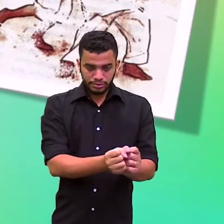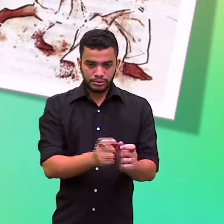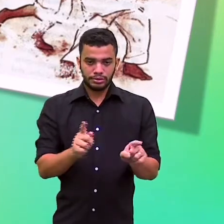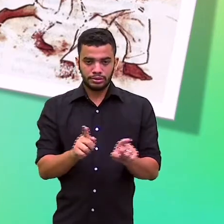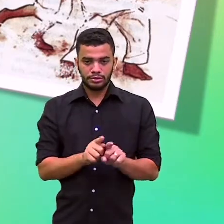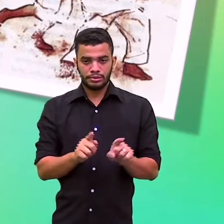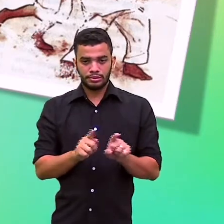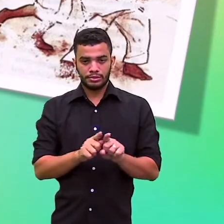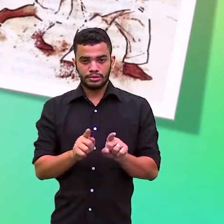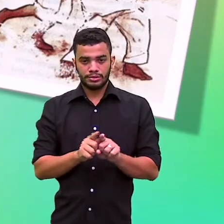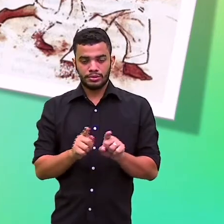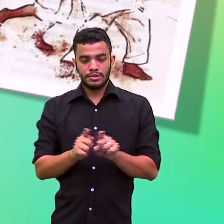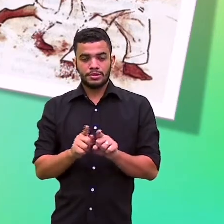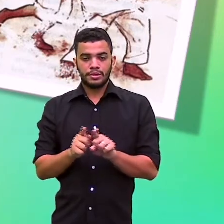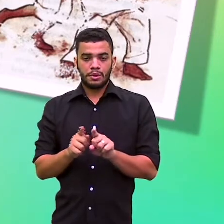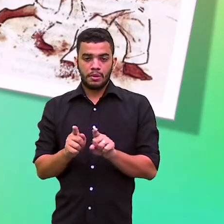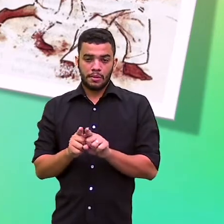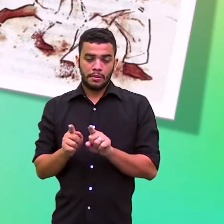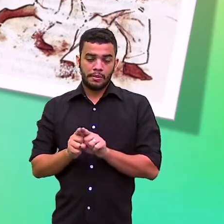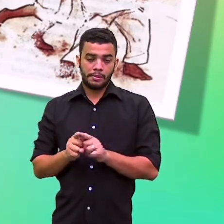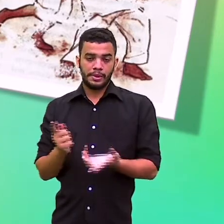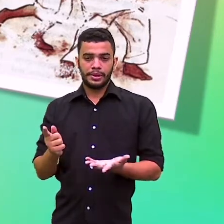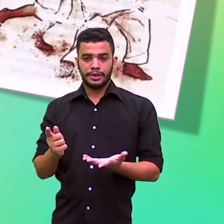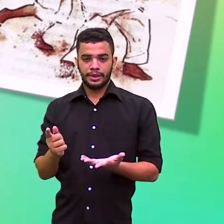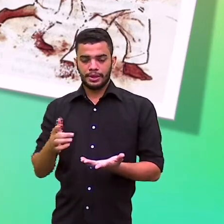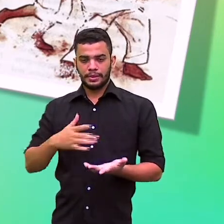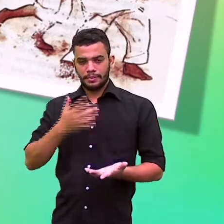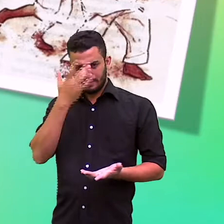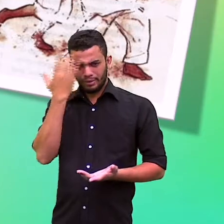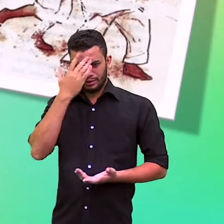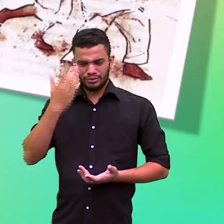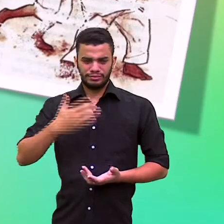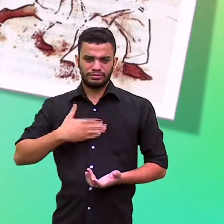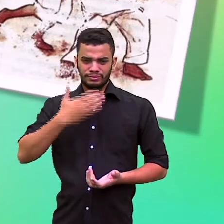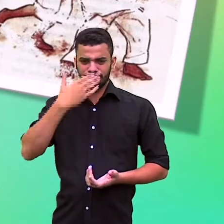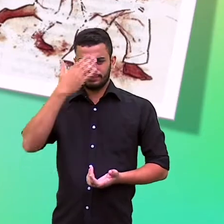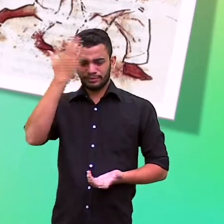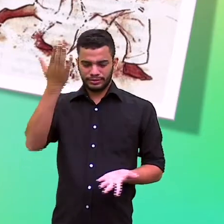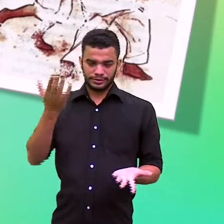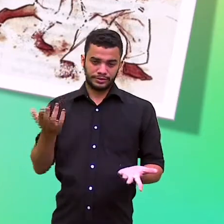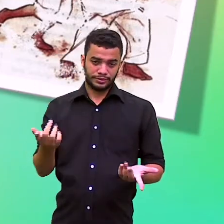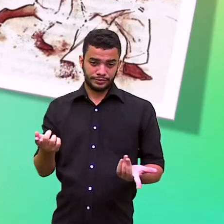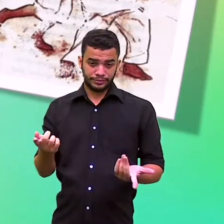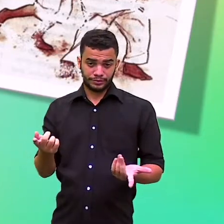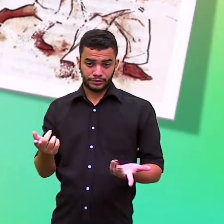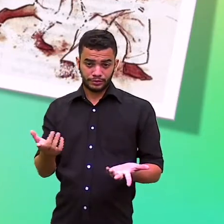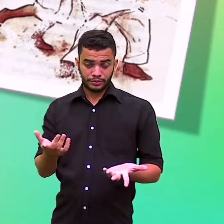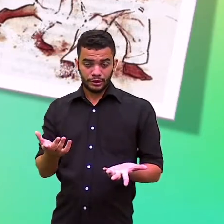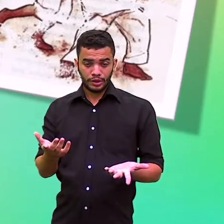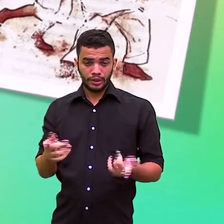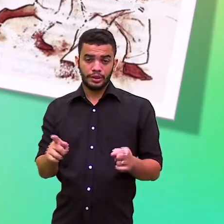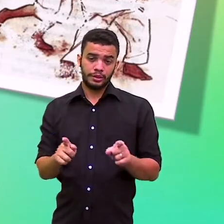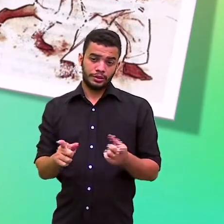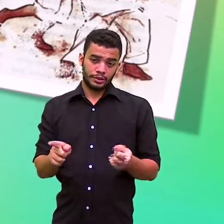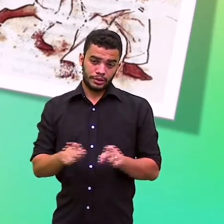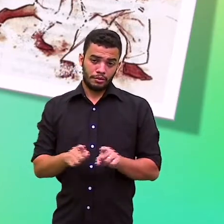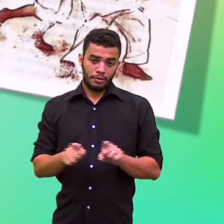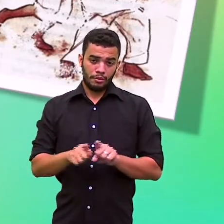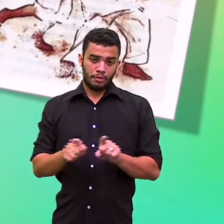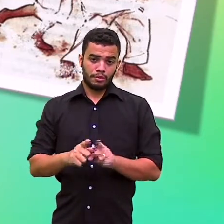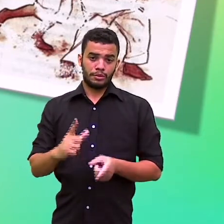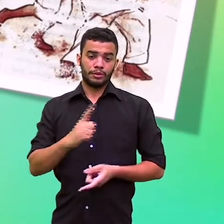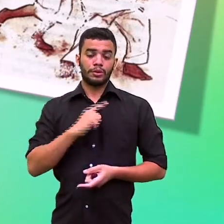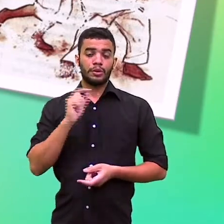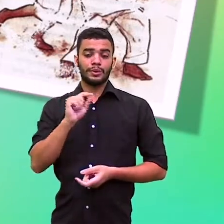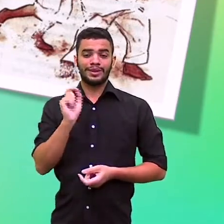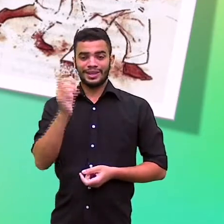maioria. Principais líderes, Pacífico Licutã e Manuel Calafate. Os revoltosos eram